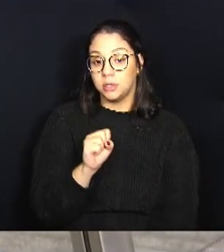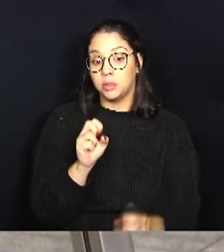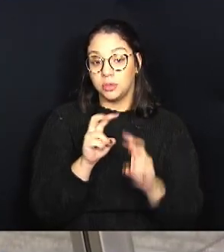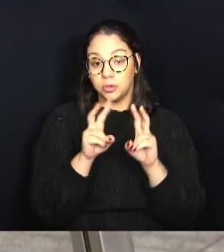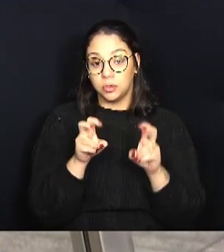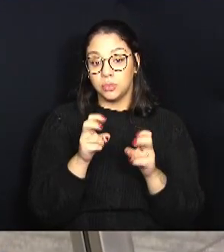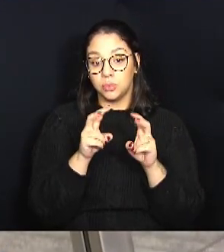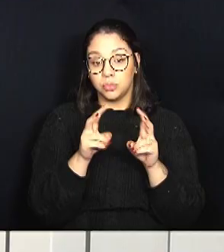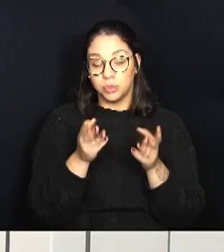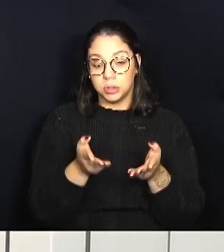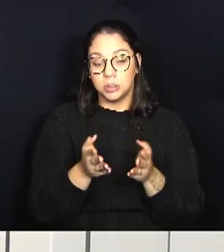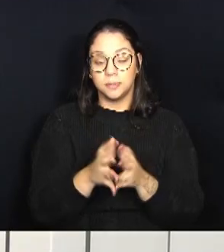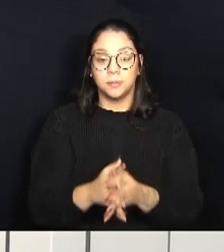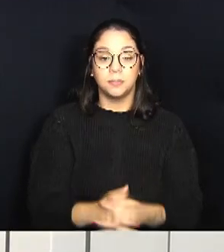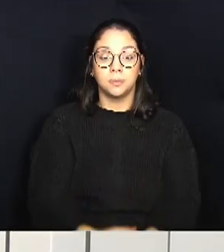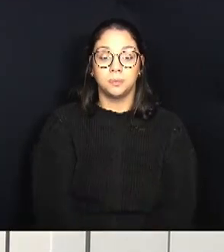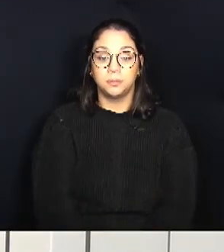Estado.